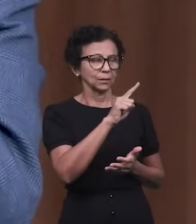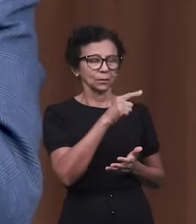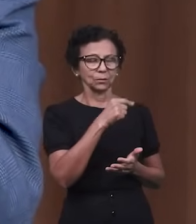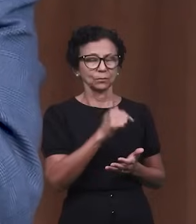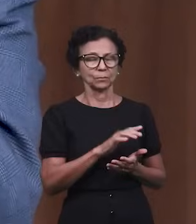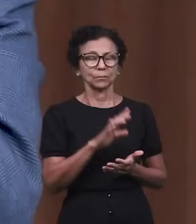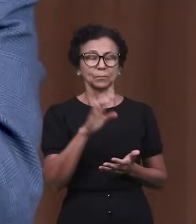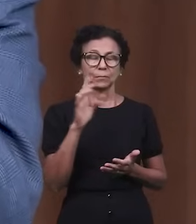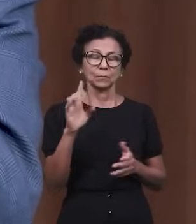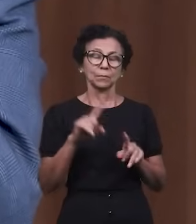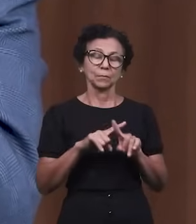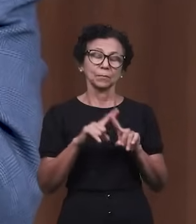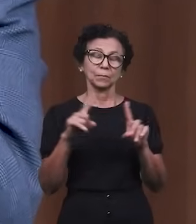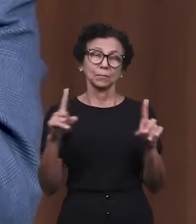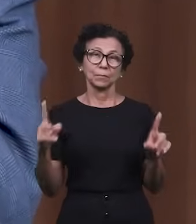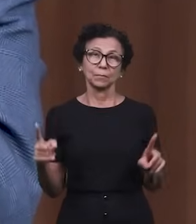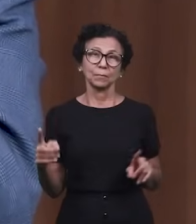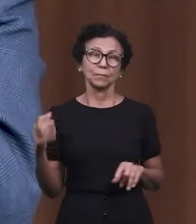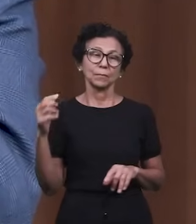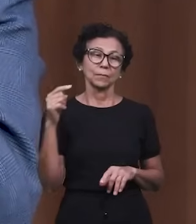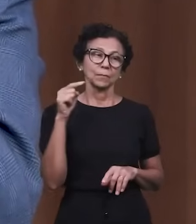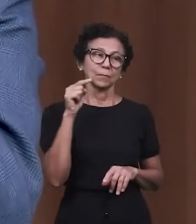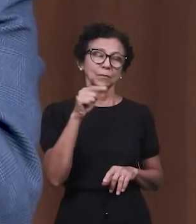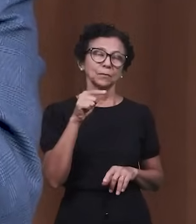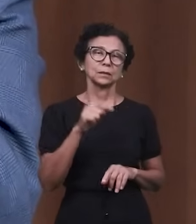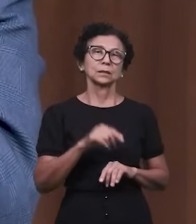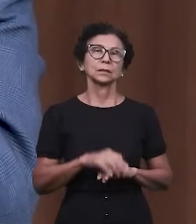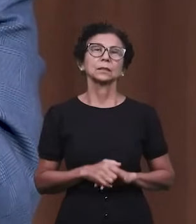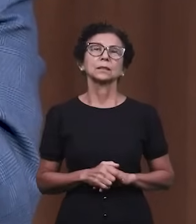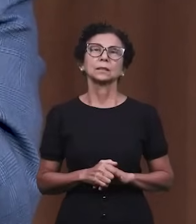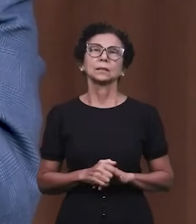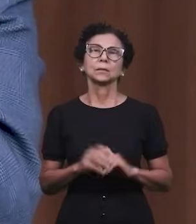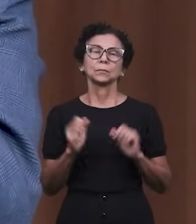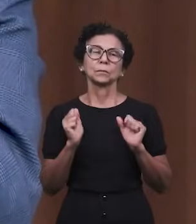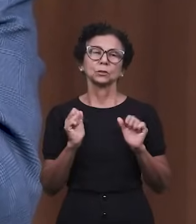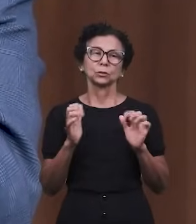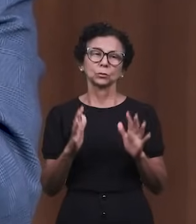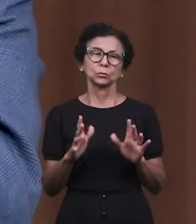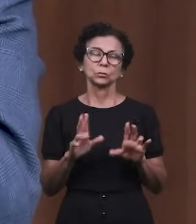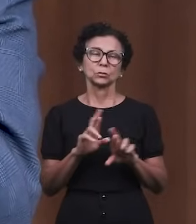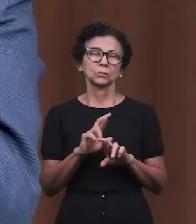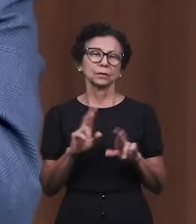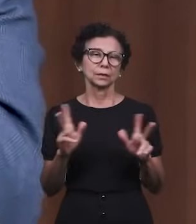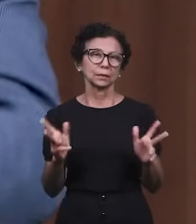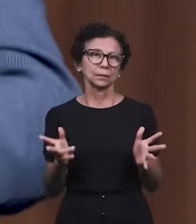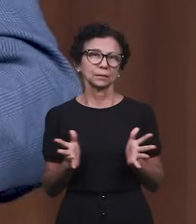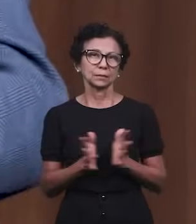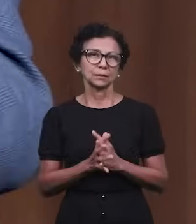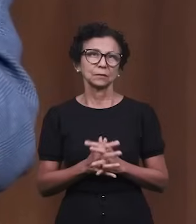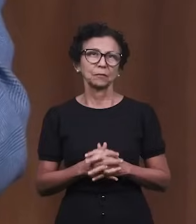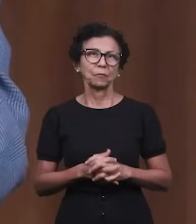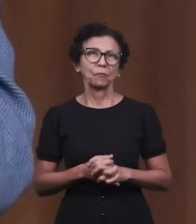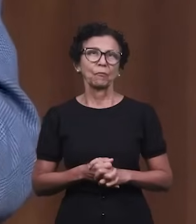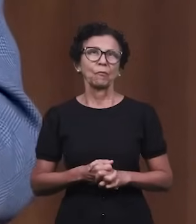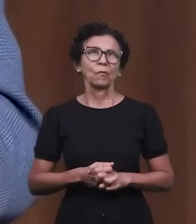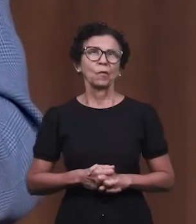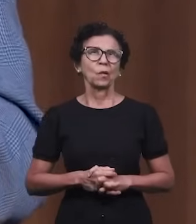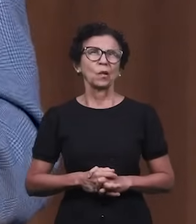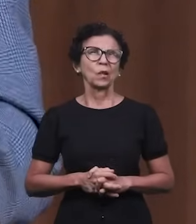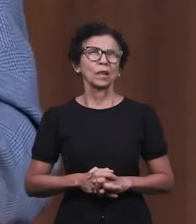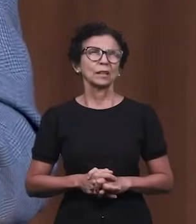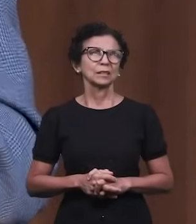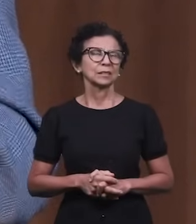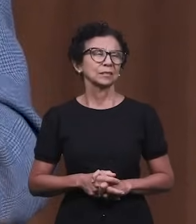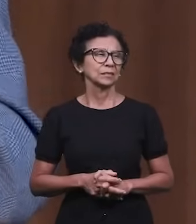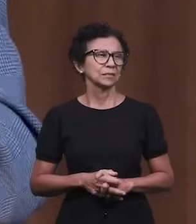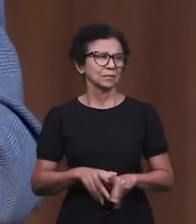forma diferente de agir, entendeu? Com relação a quem tem dons espirituais. Nós estamos em cima da